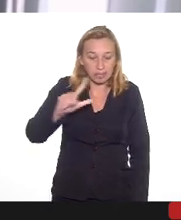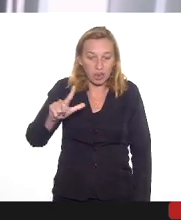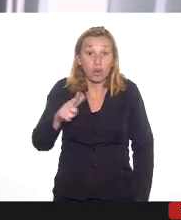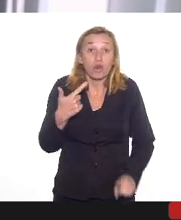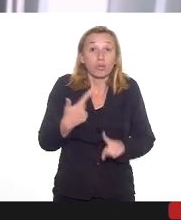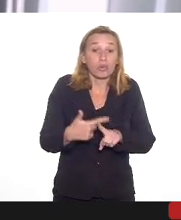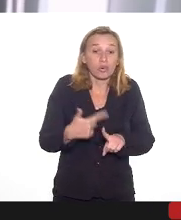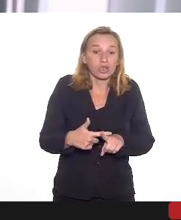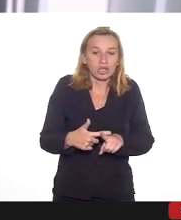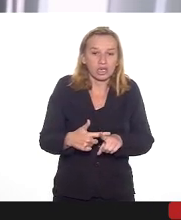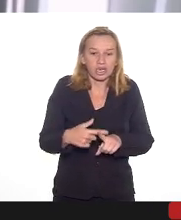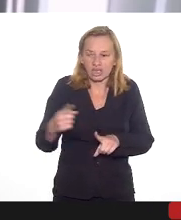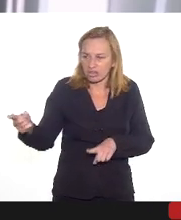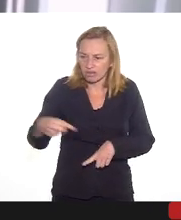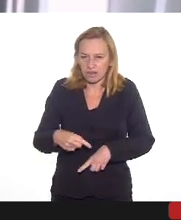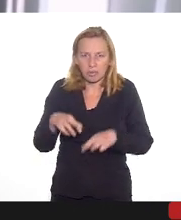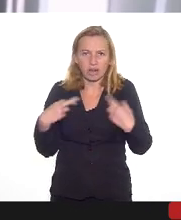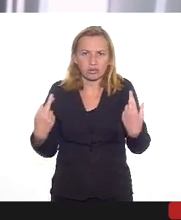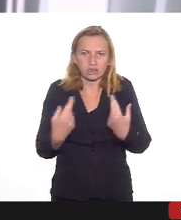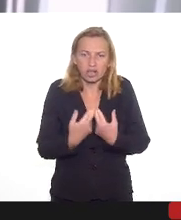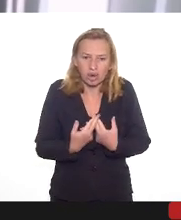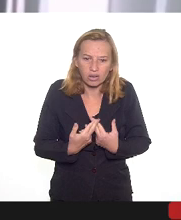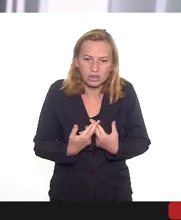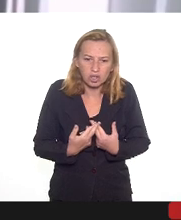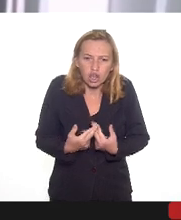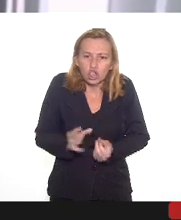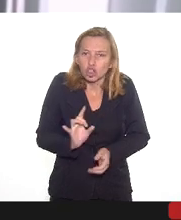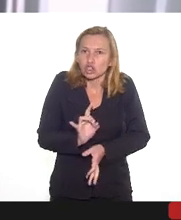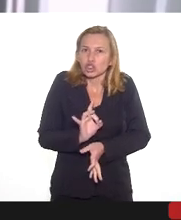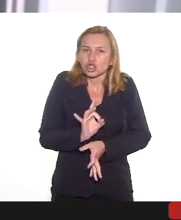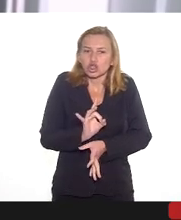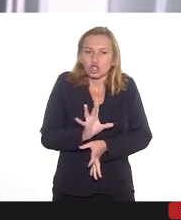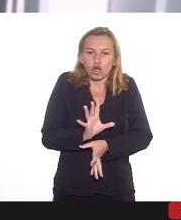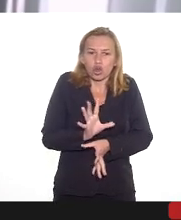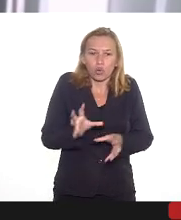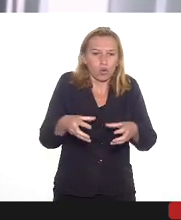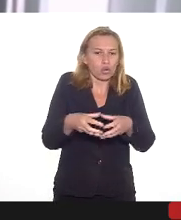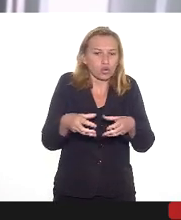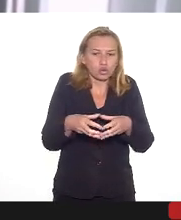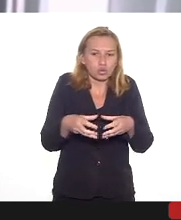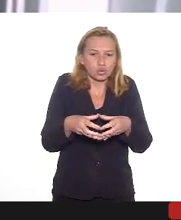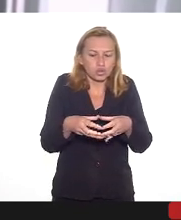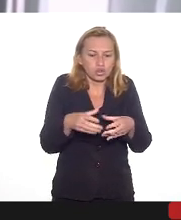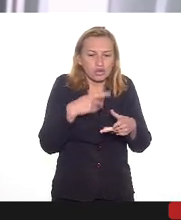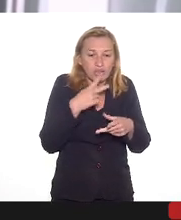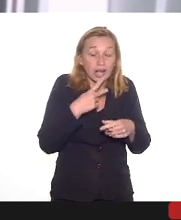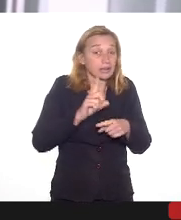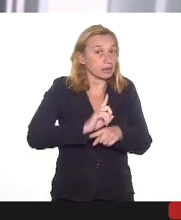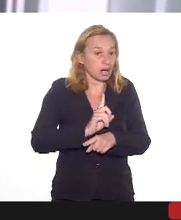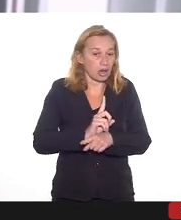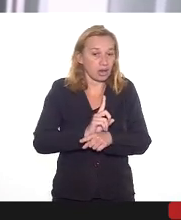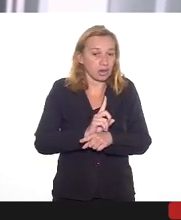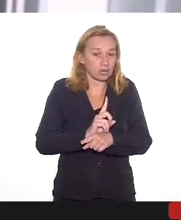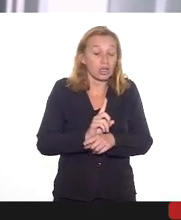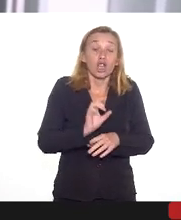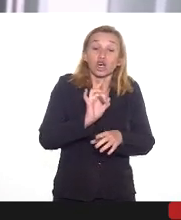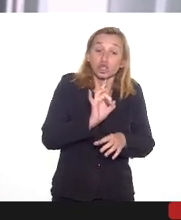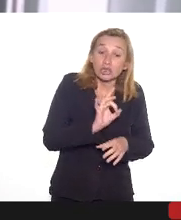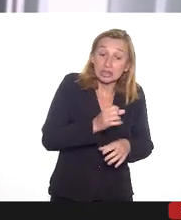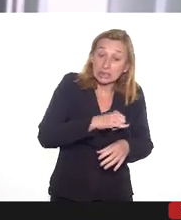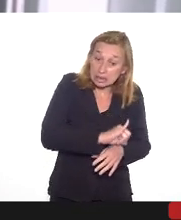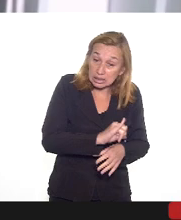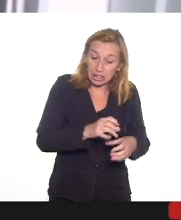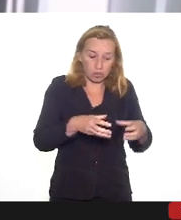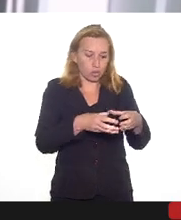porque não vem para essa audiência apenas com um conjunto de demandas. Mas se viessem com um conjunto de demandas, já